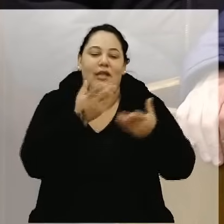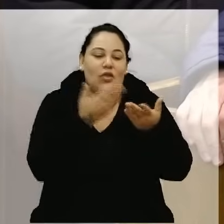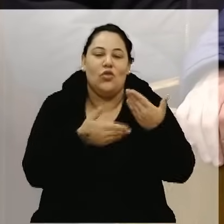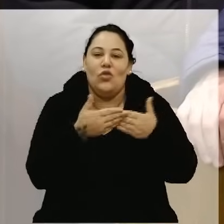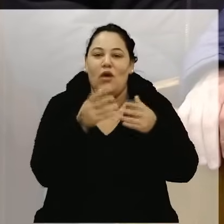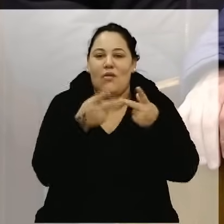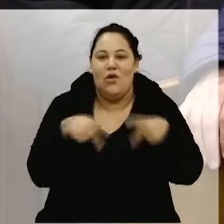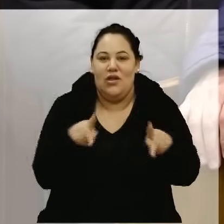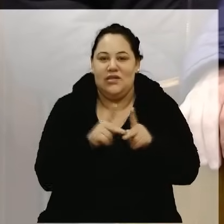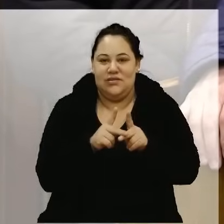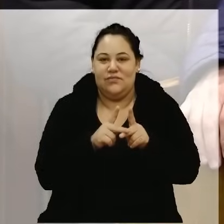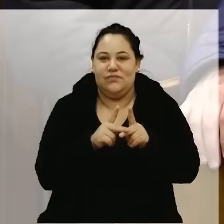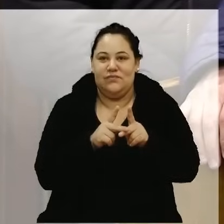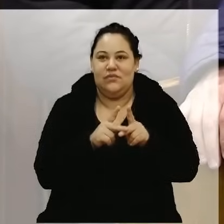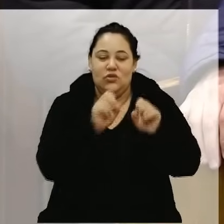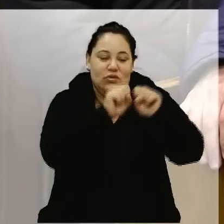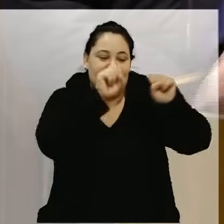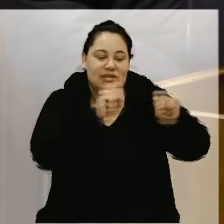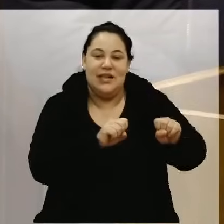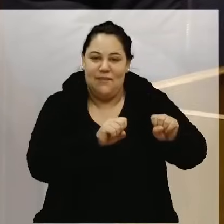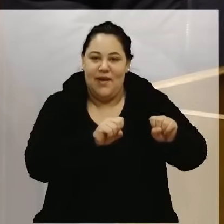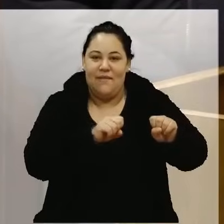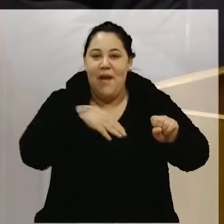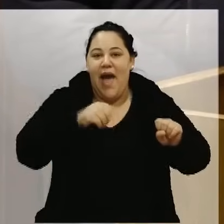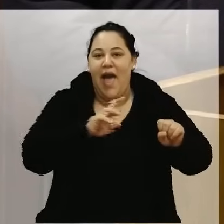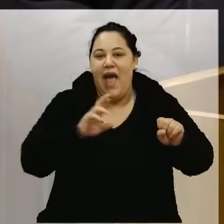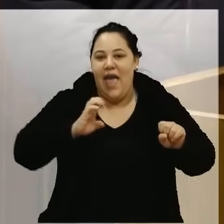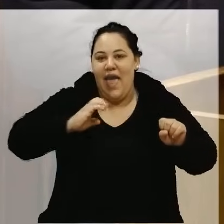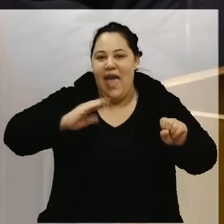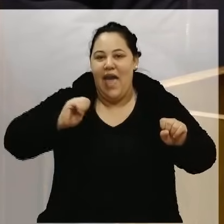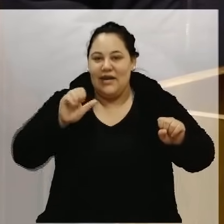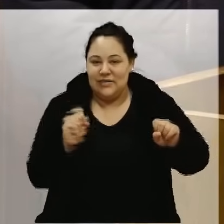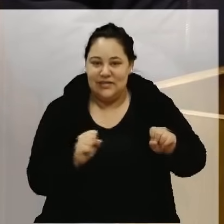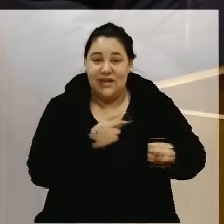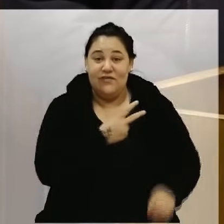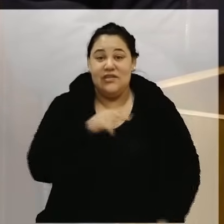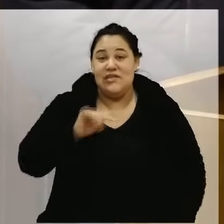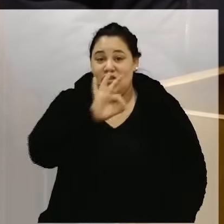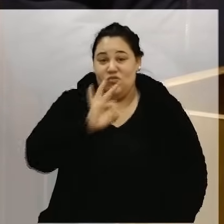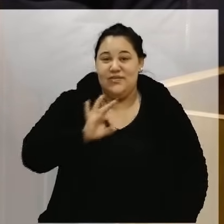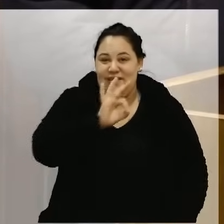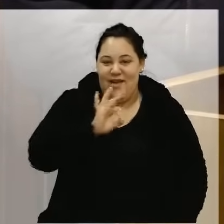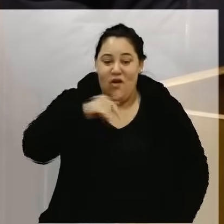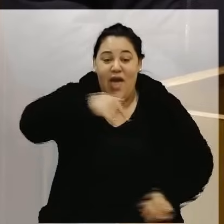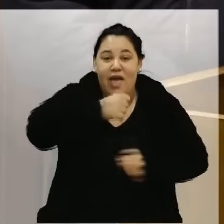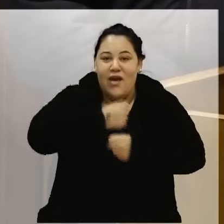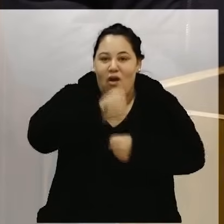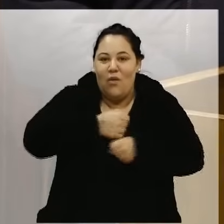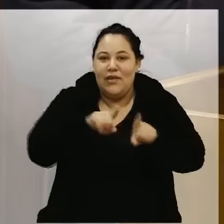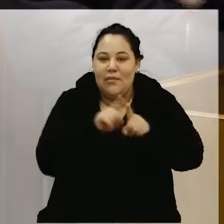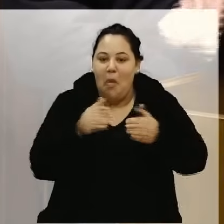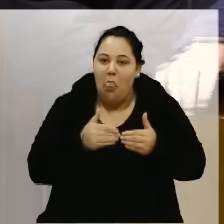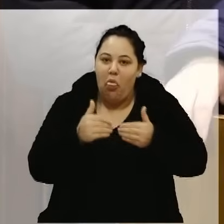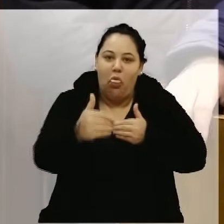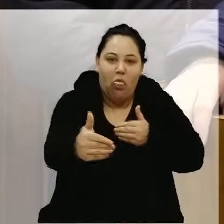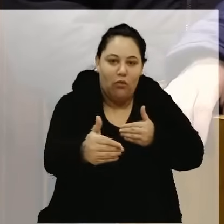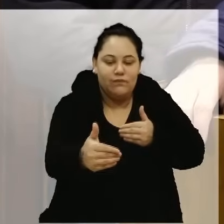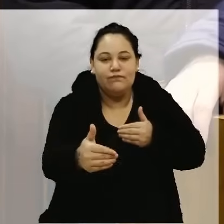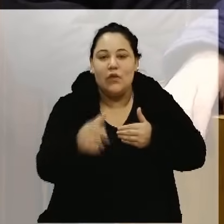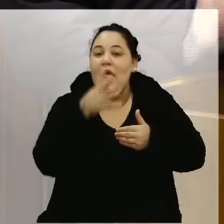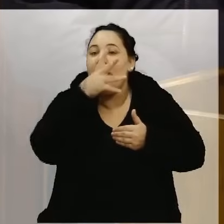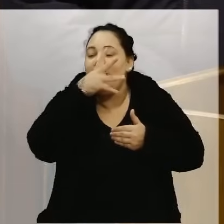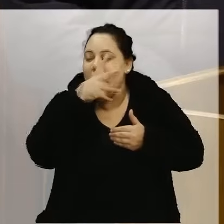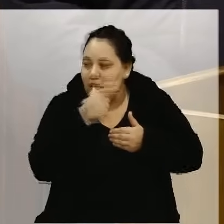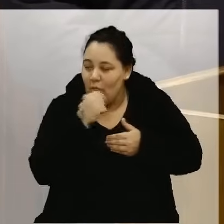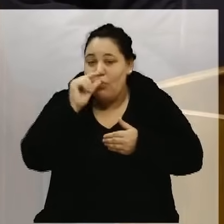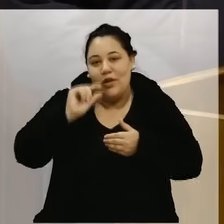abrange o sistema Marecas, que é 27%. Esta obra também a médio e longo prazo, nós já estamos